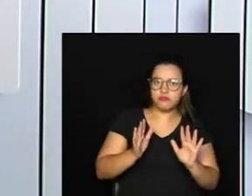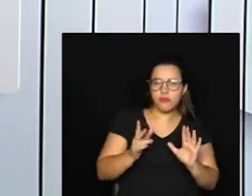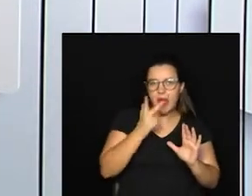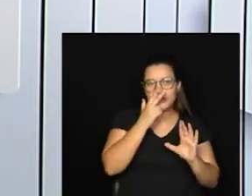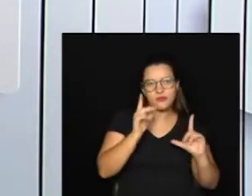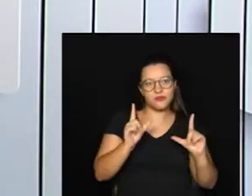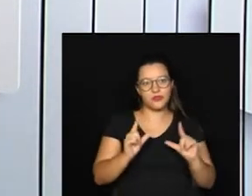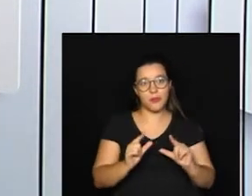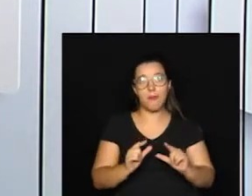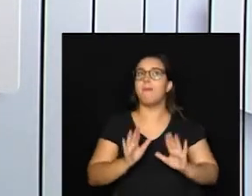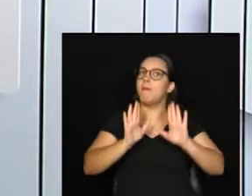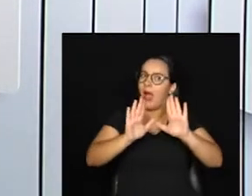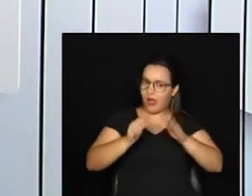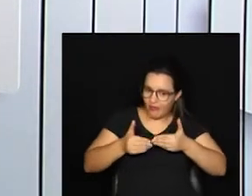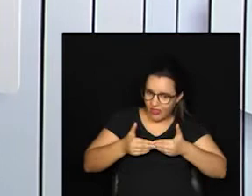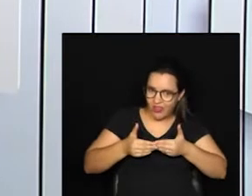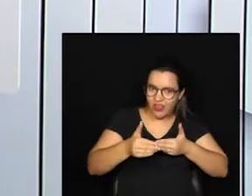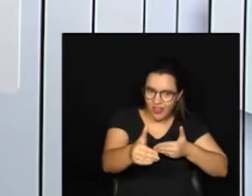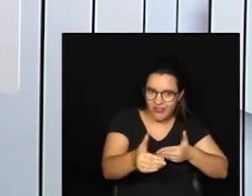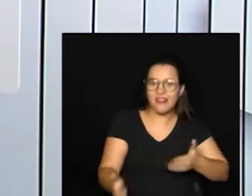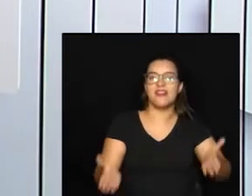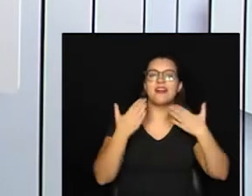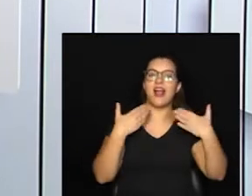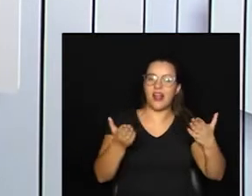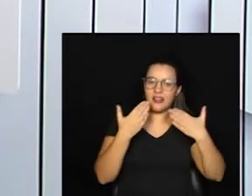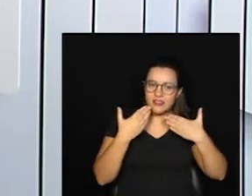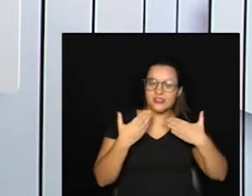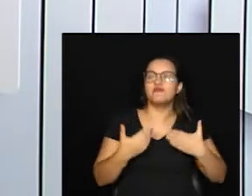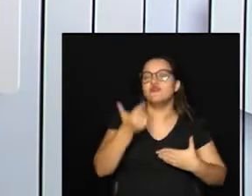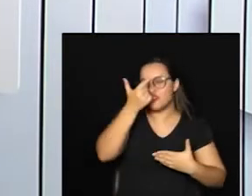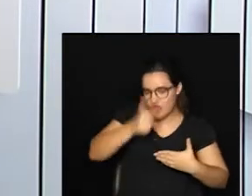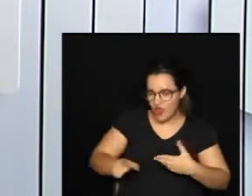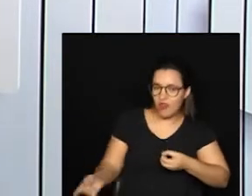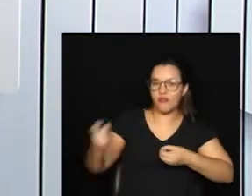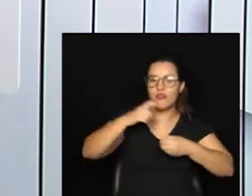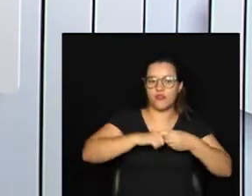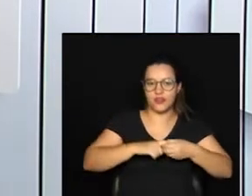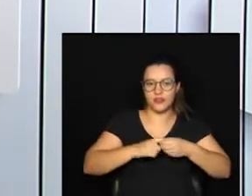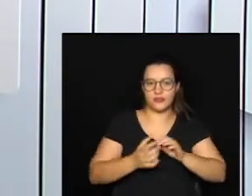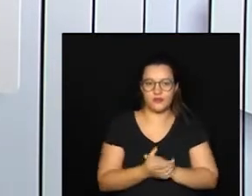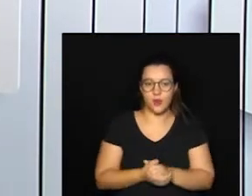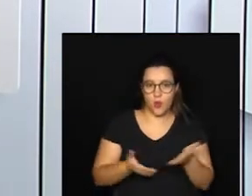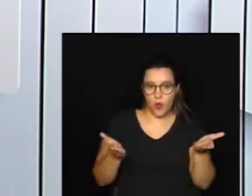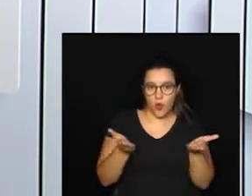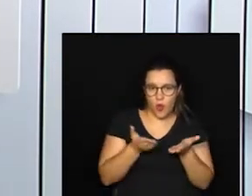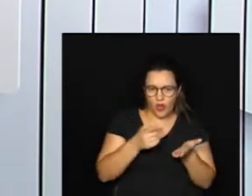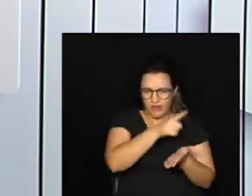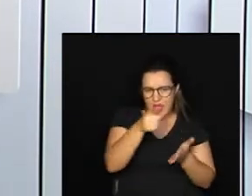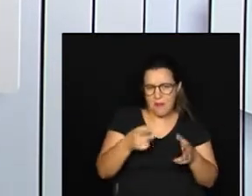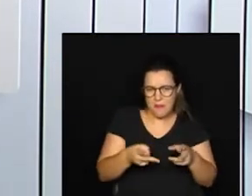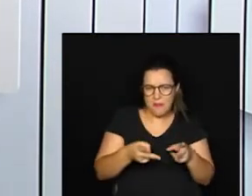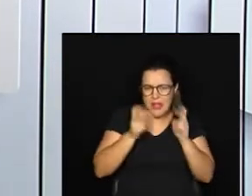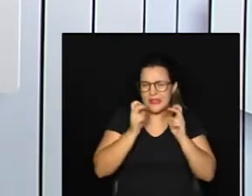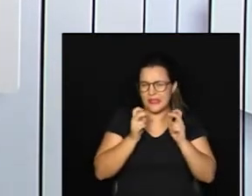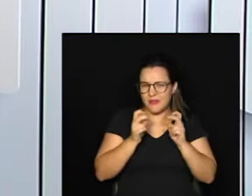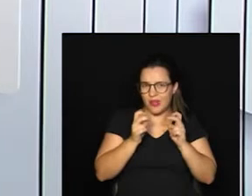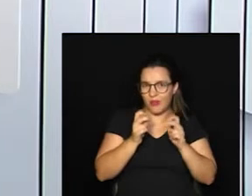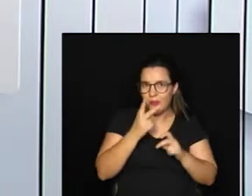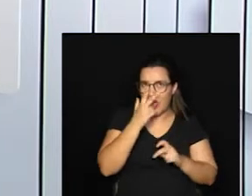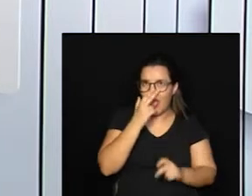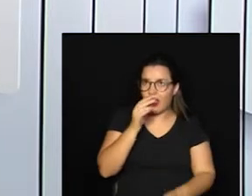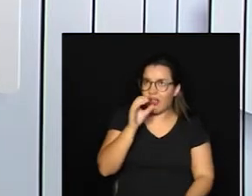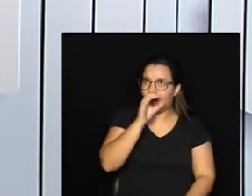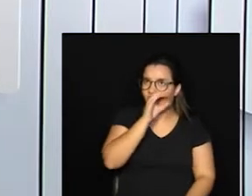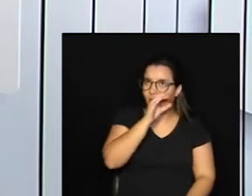se preparar porque a onda de calor está presente novamente. Hoje você já percebeu que esquentou o